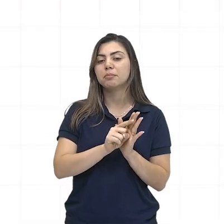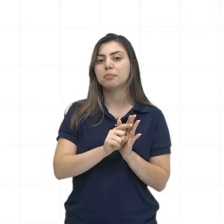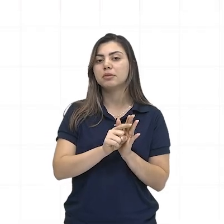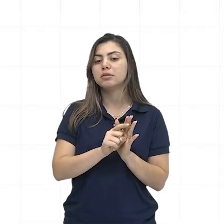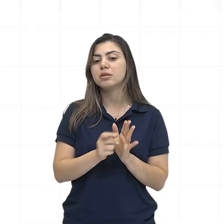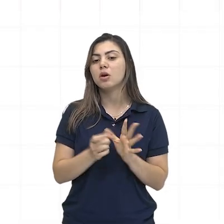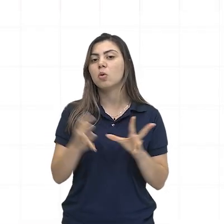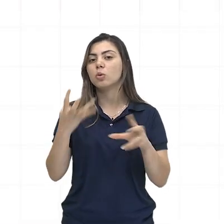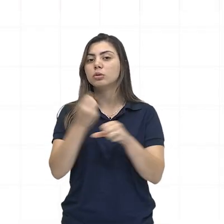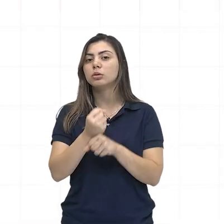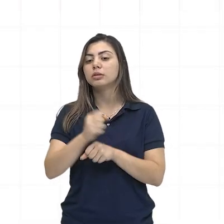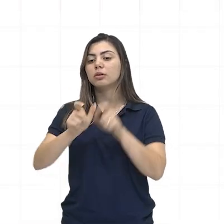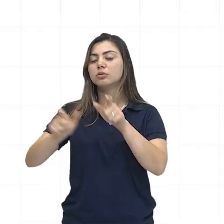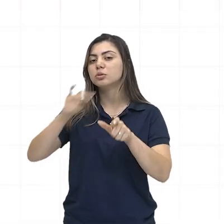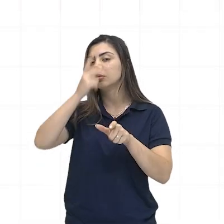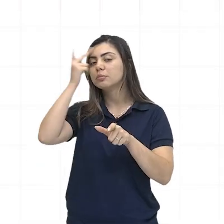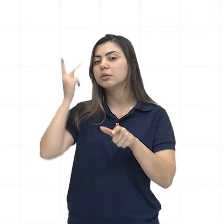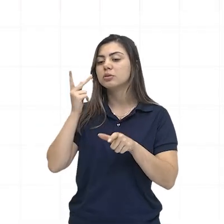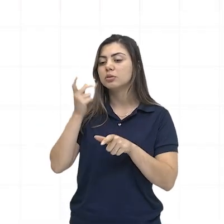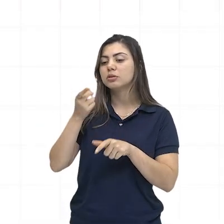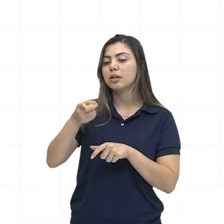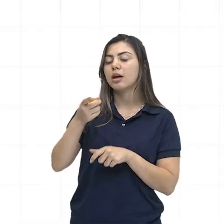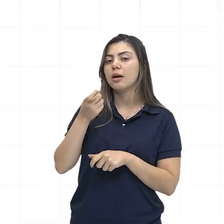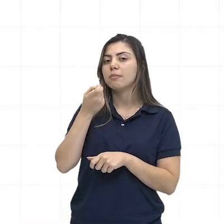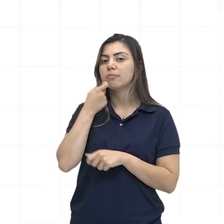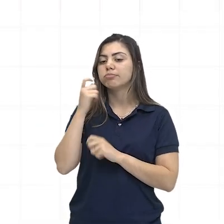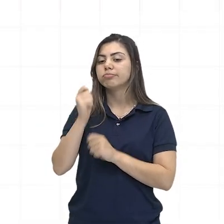aqui, total,